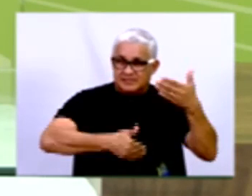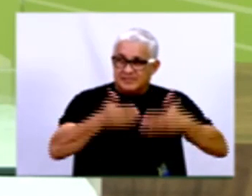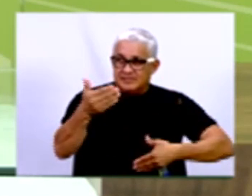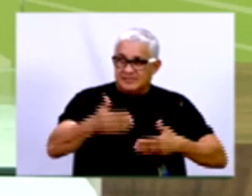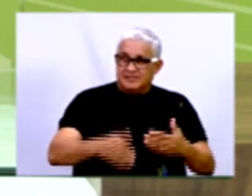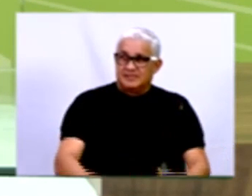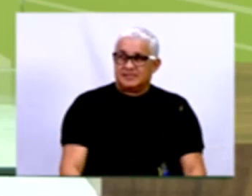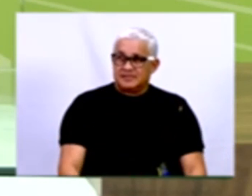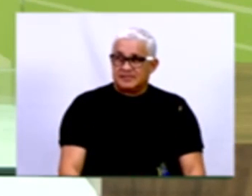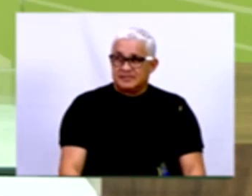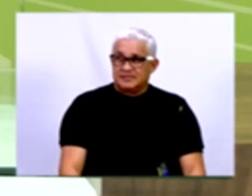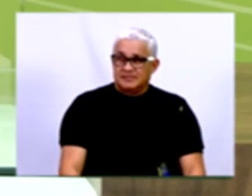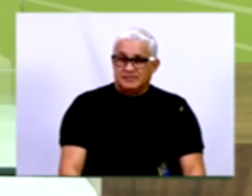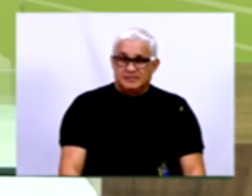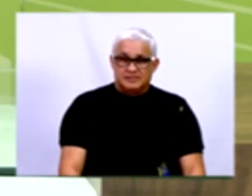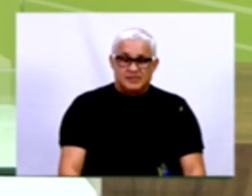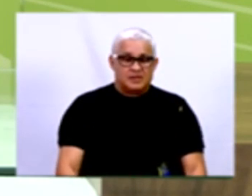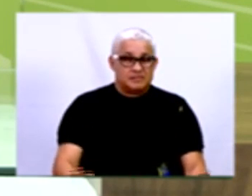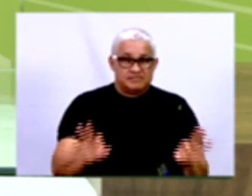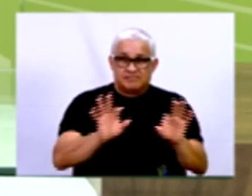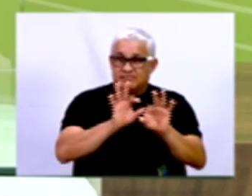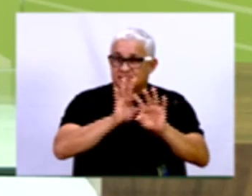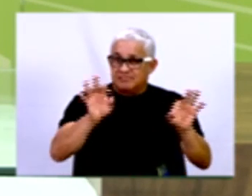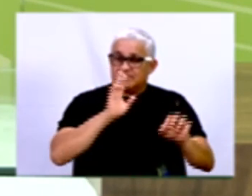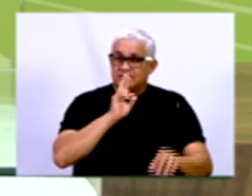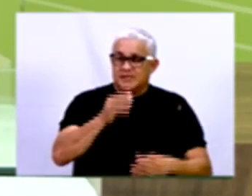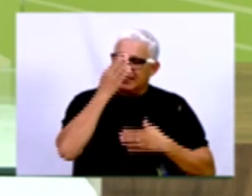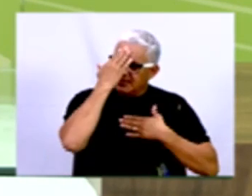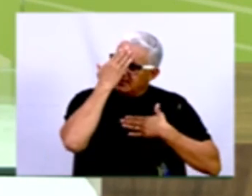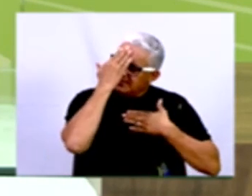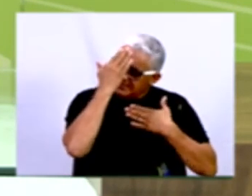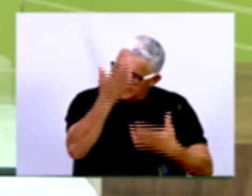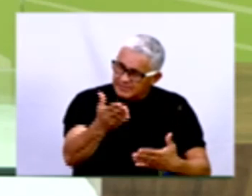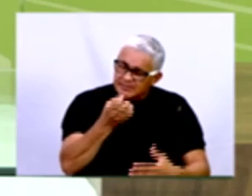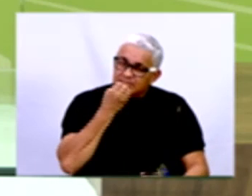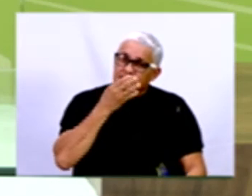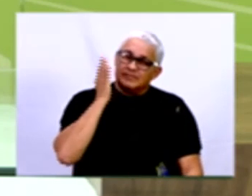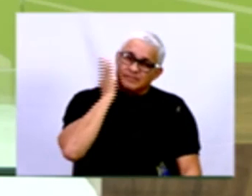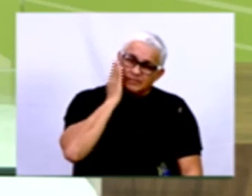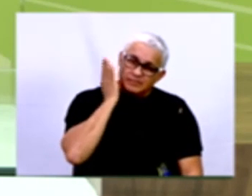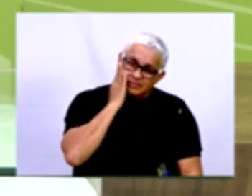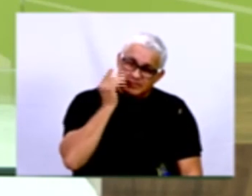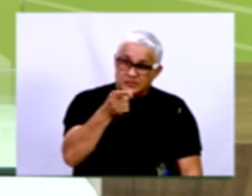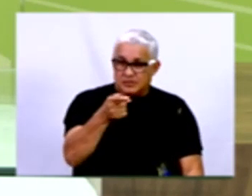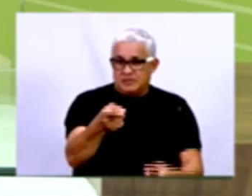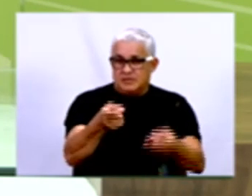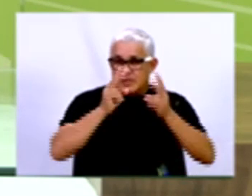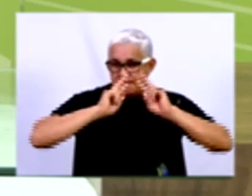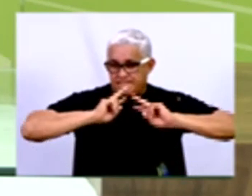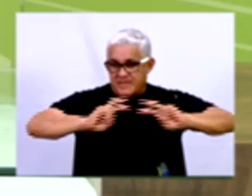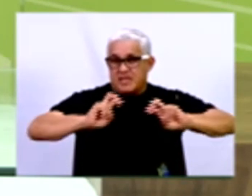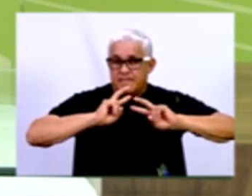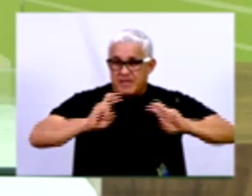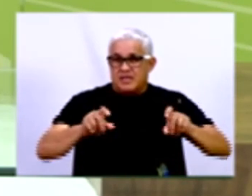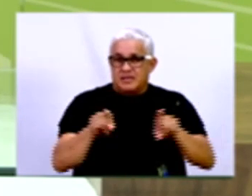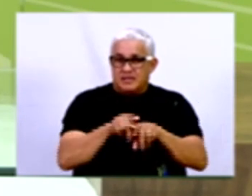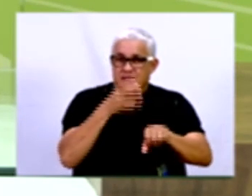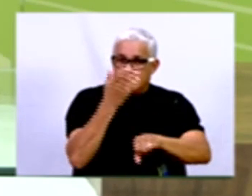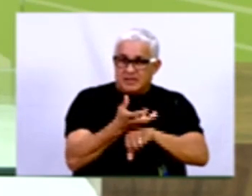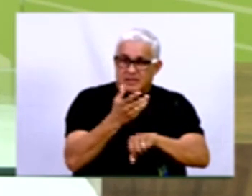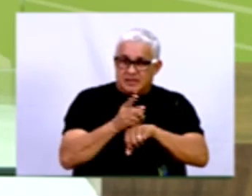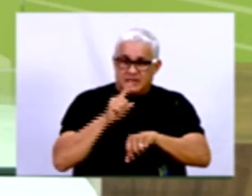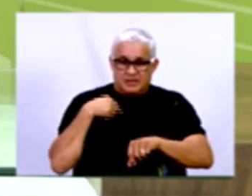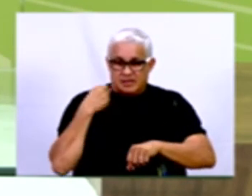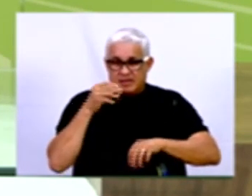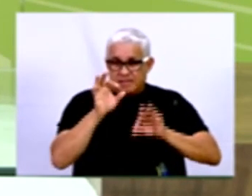Nós tivemos excelentes respostas. Muito obrigada. É muito bom saber como que é a sua percepção da nossa disciplina. Queria dizer que nós elaboramos